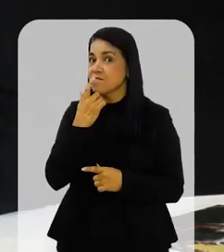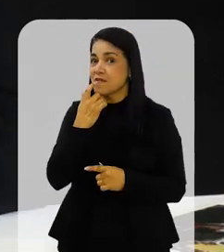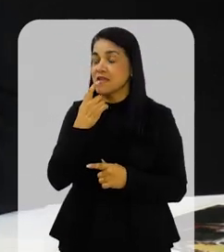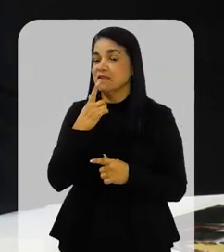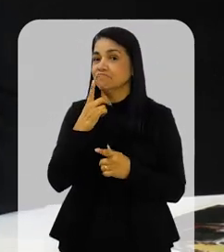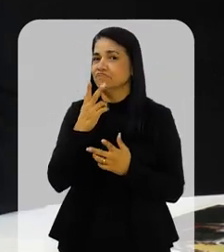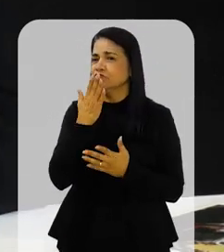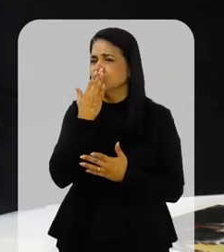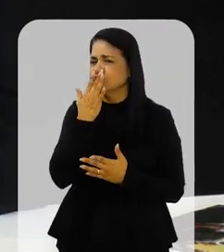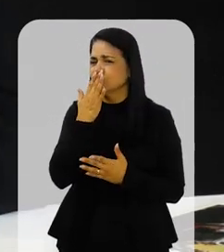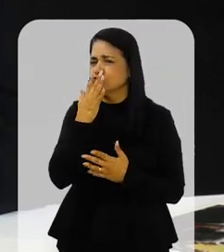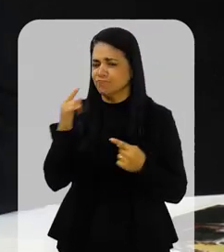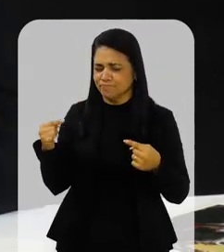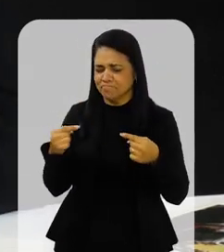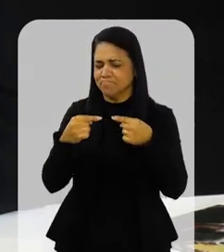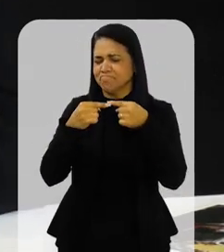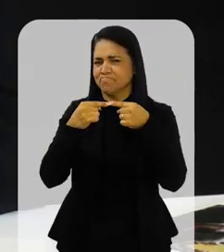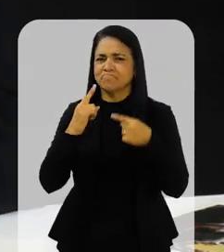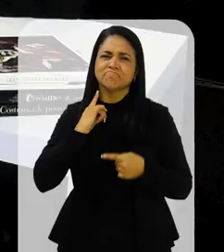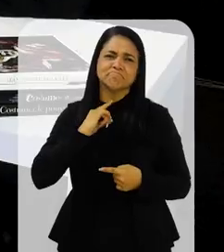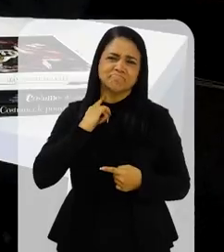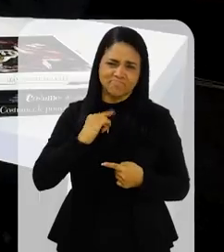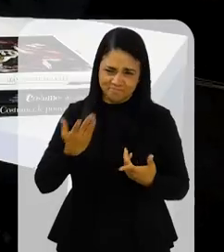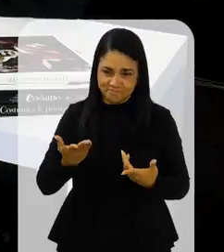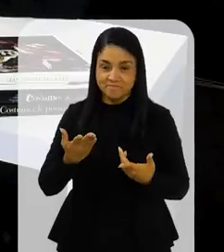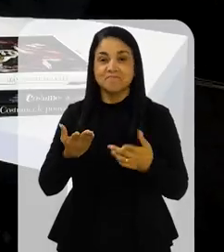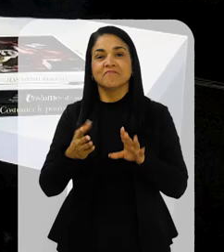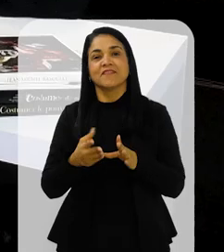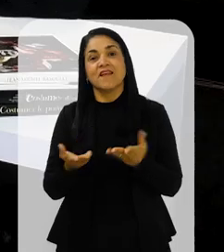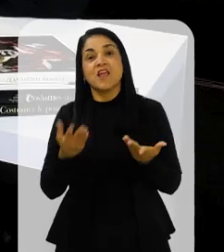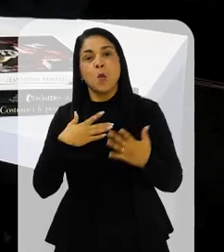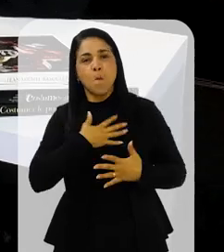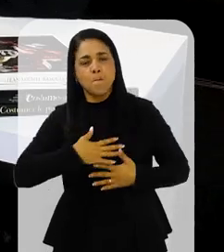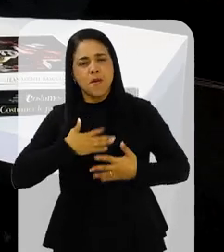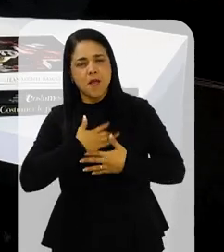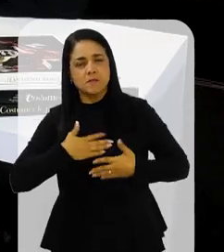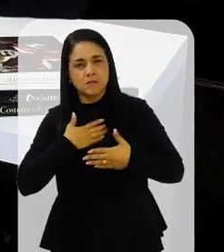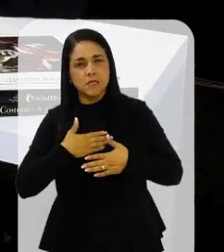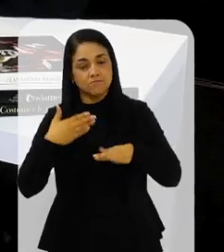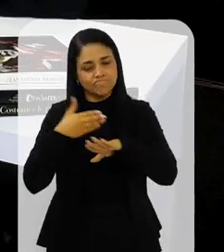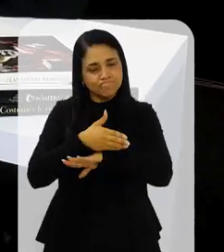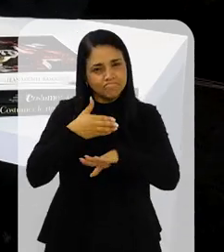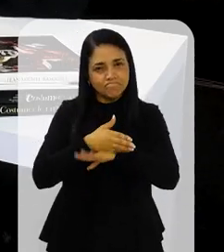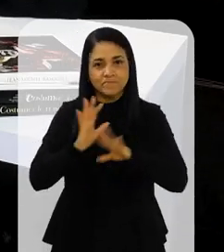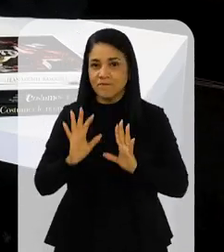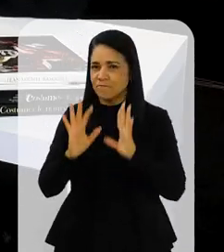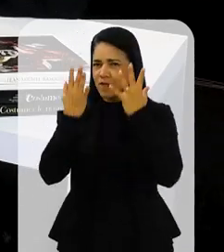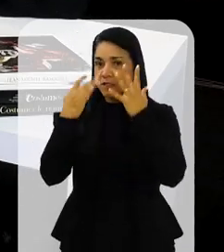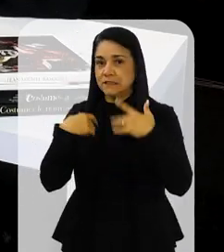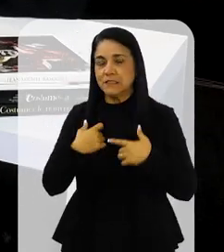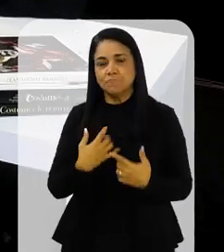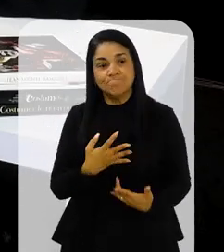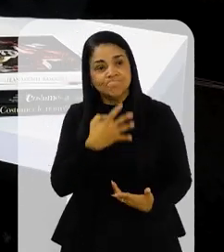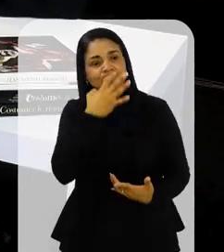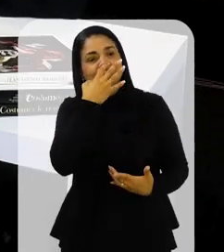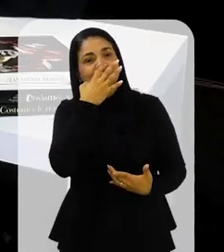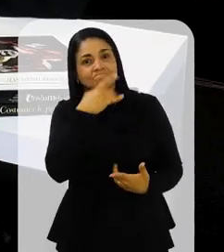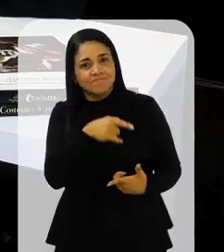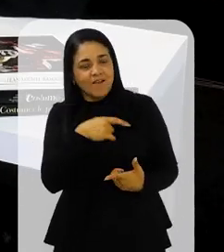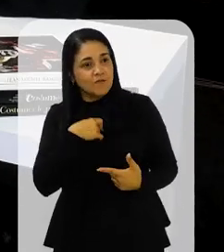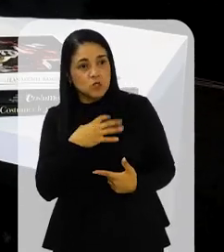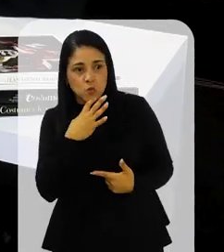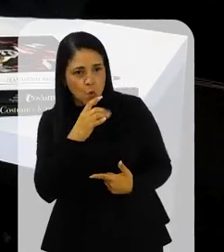é flamenguista e vermelho também. Então, eu tive o prazer de estar presente na festa, realmente é impressionante. Se você